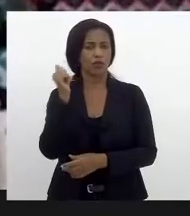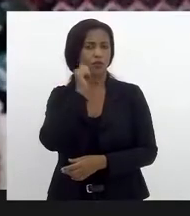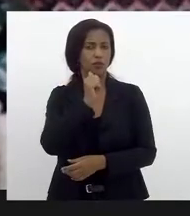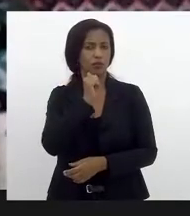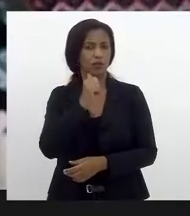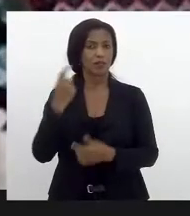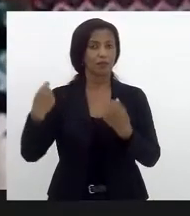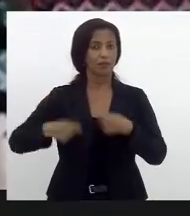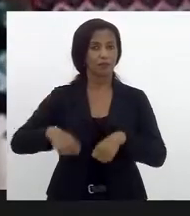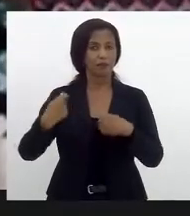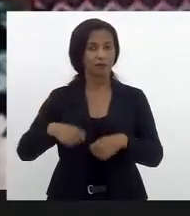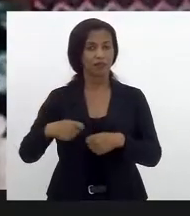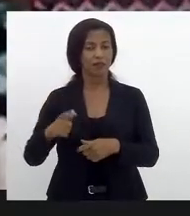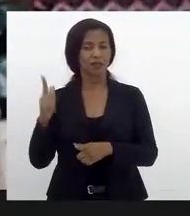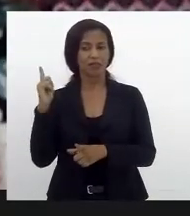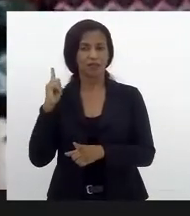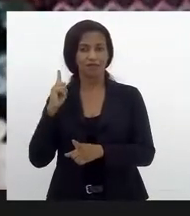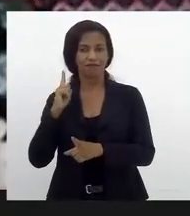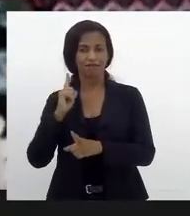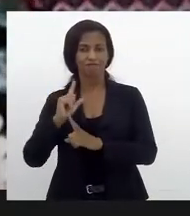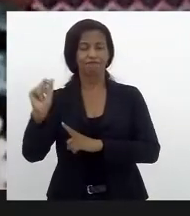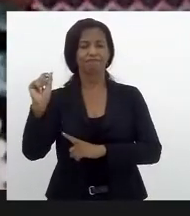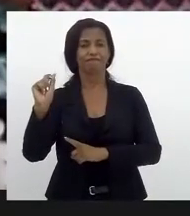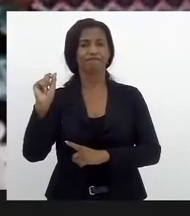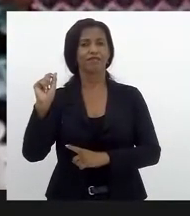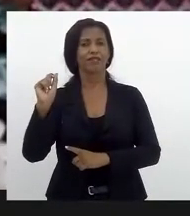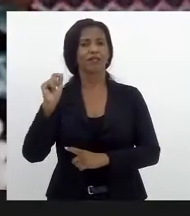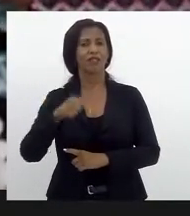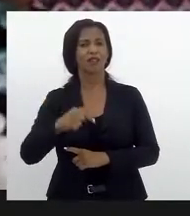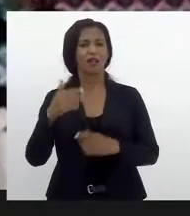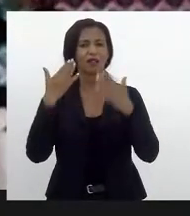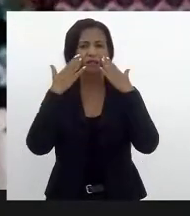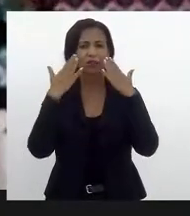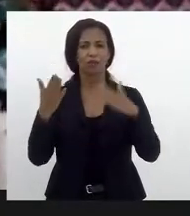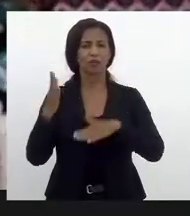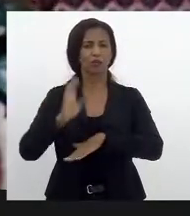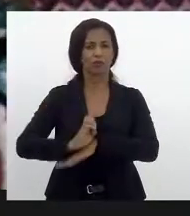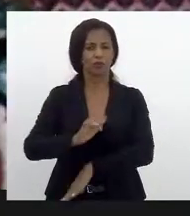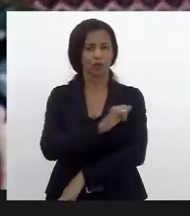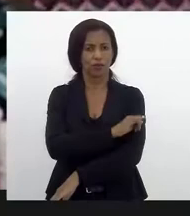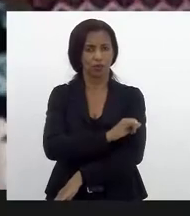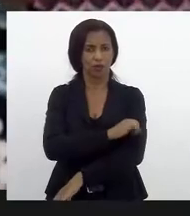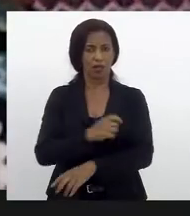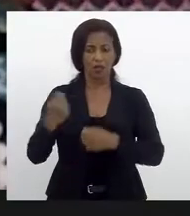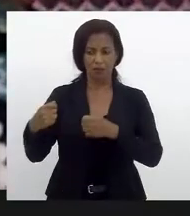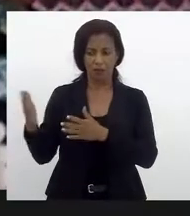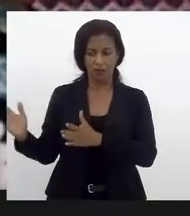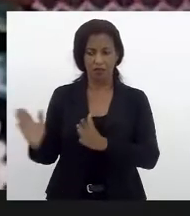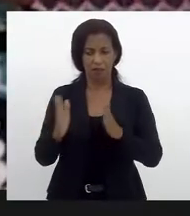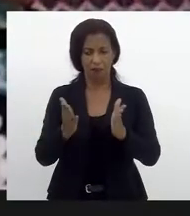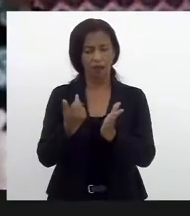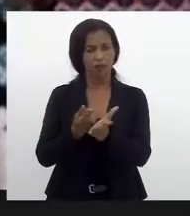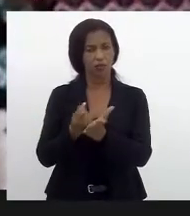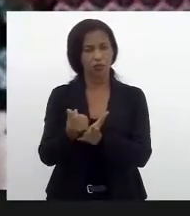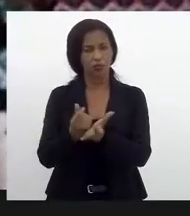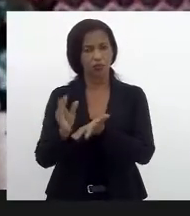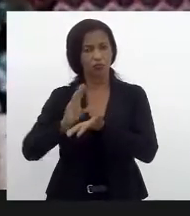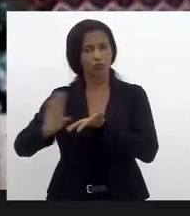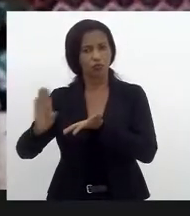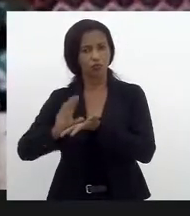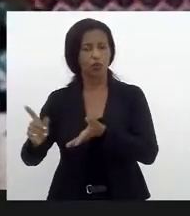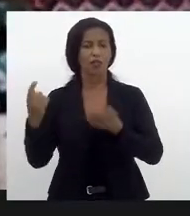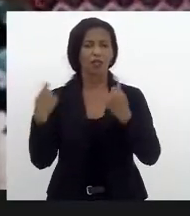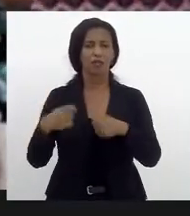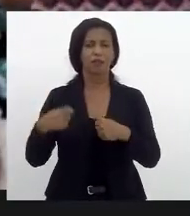ele precisa ganhar expressão no Estado do Rio de Janeiro. Ele precisa ser parte do orçamento. Ele